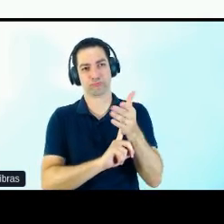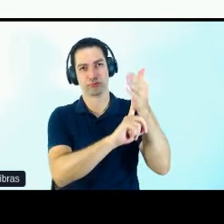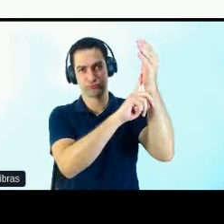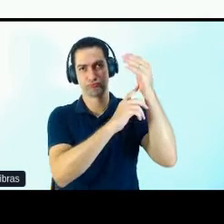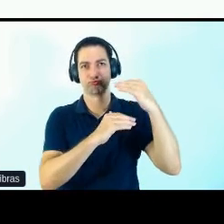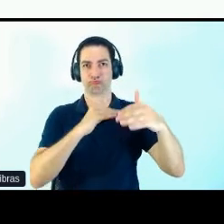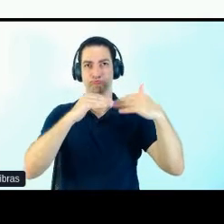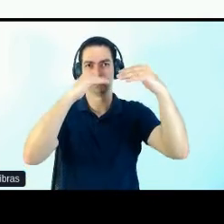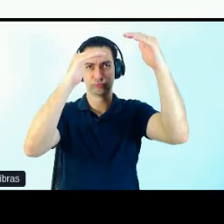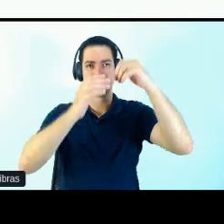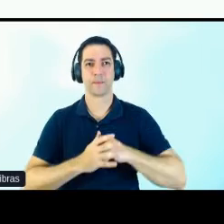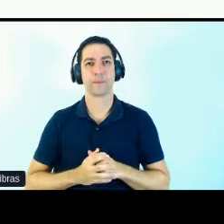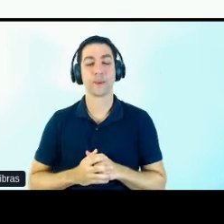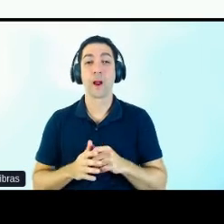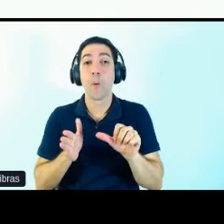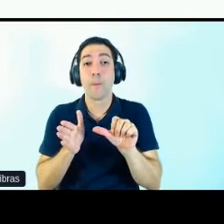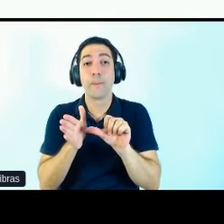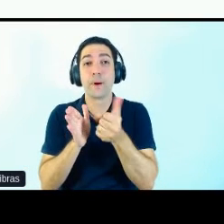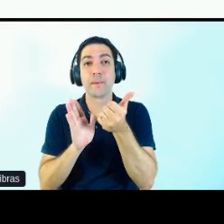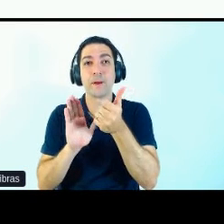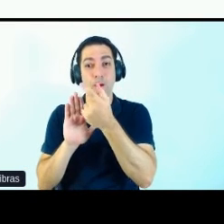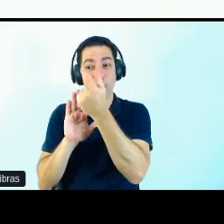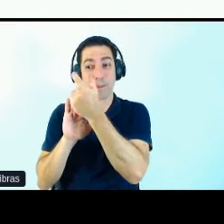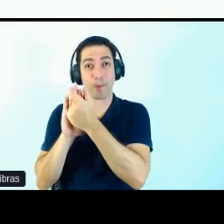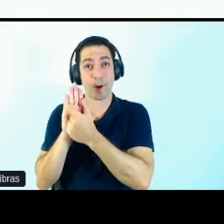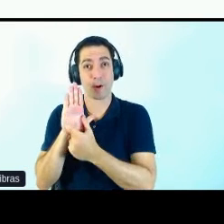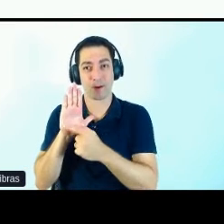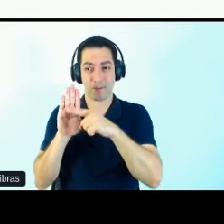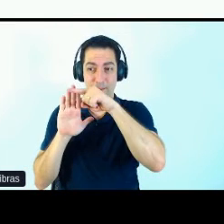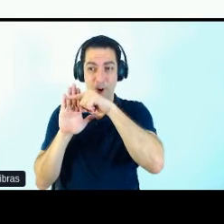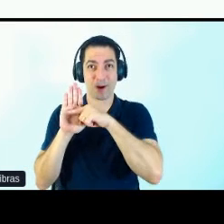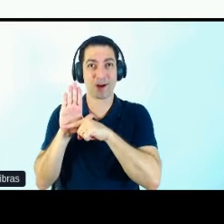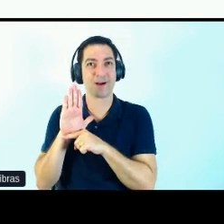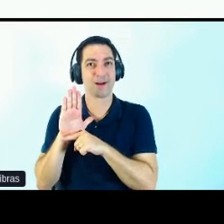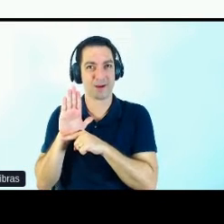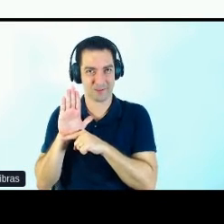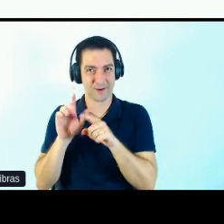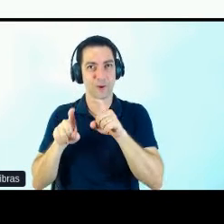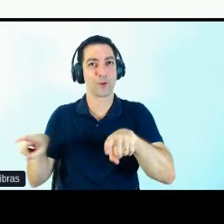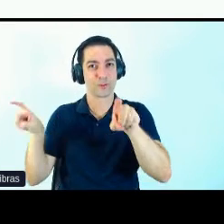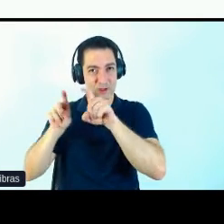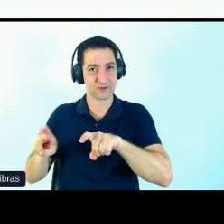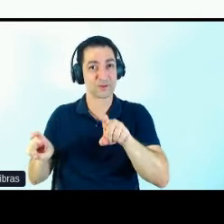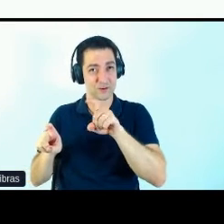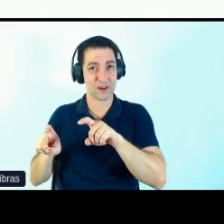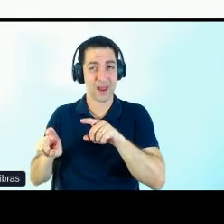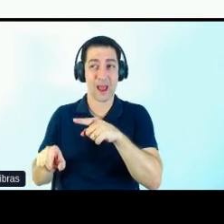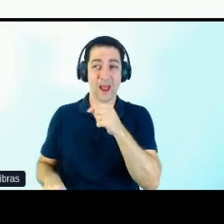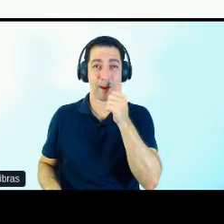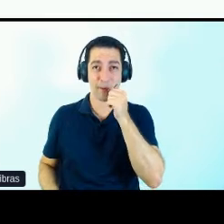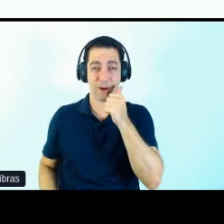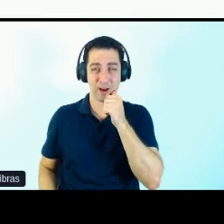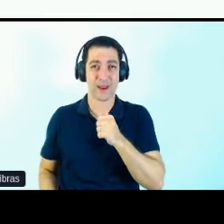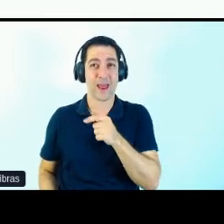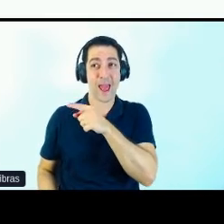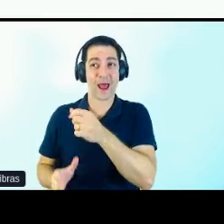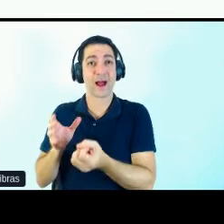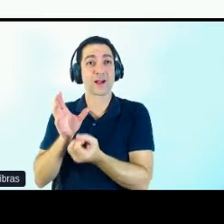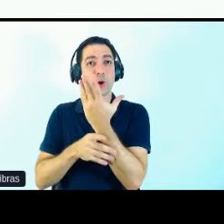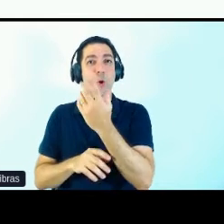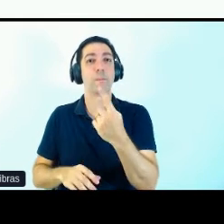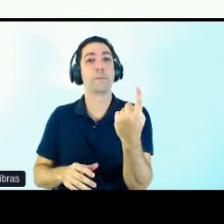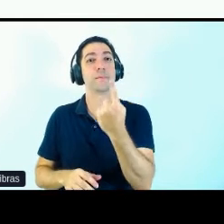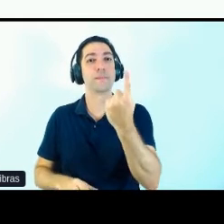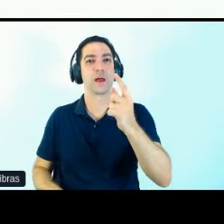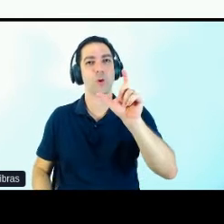ela foi aí responsável por criar o primeiro algoritmo processado por uma máquina. A segunda mulher que a gente quer trazer